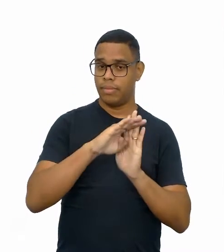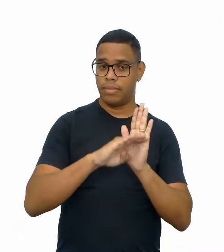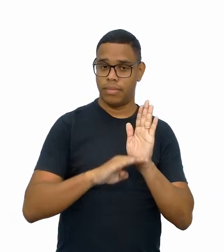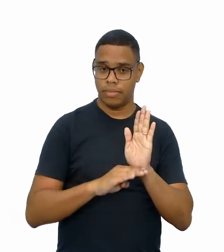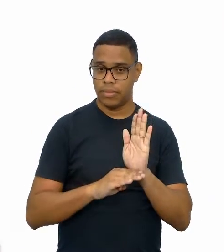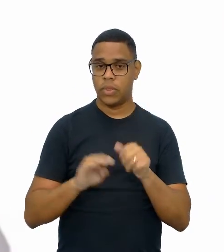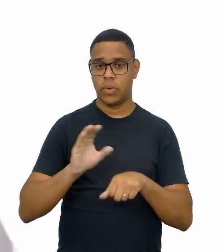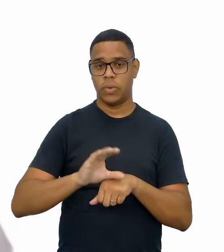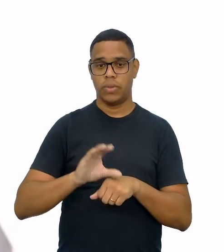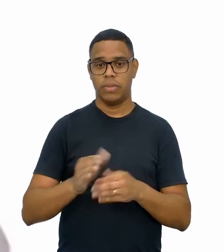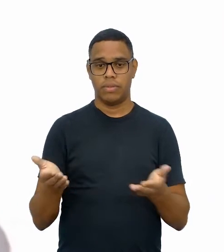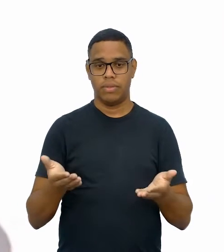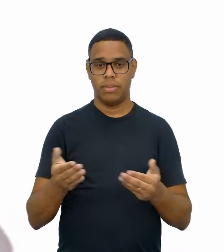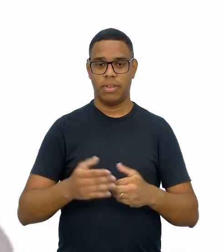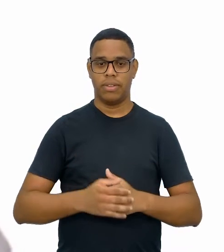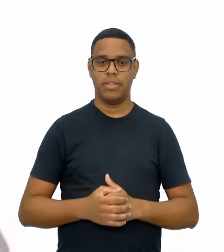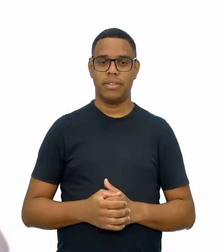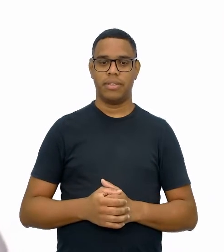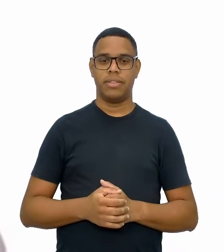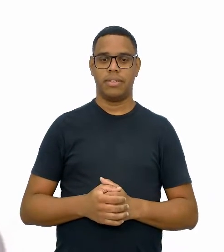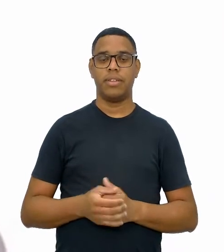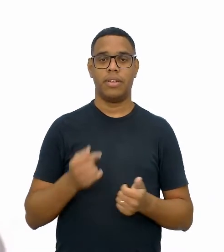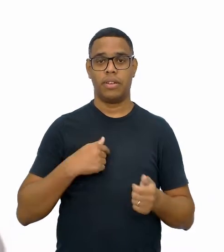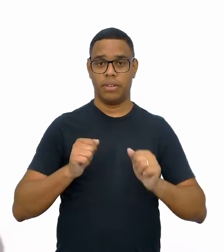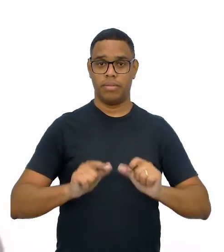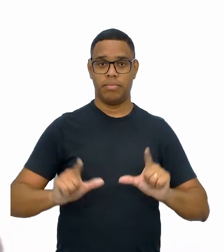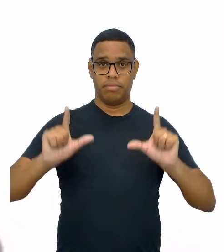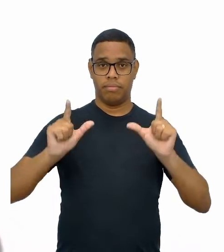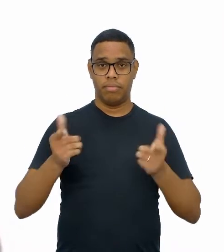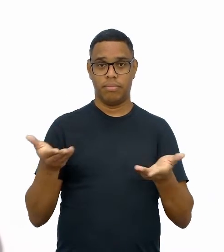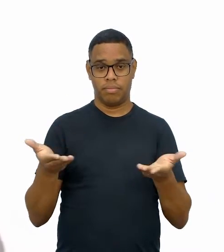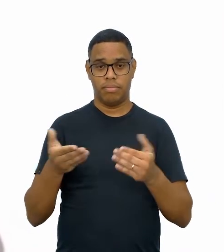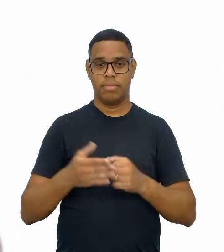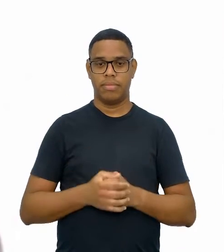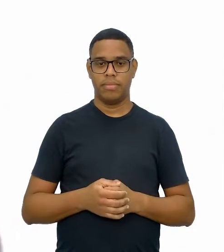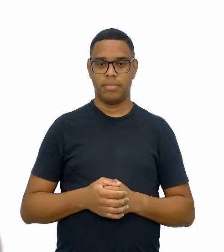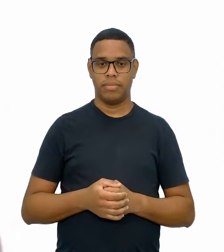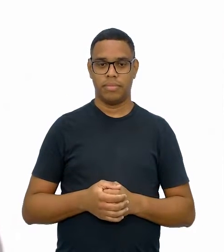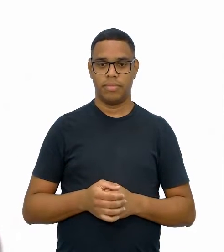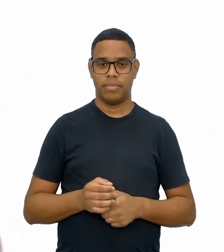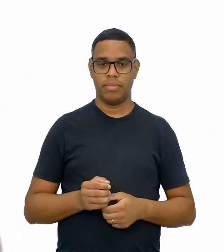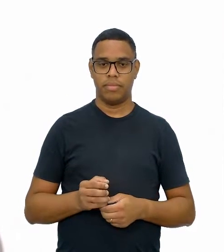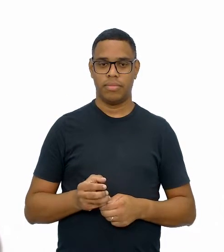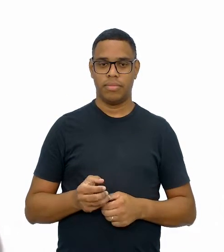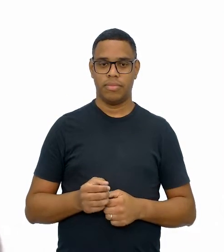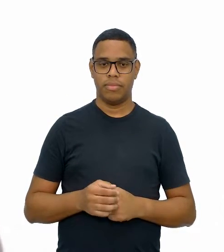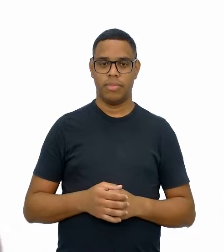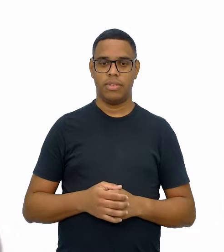na formação de hoje. Vamos lá? Quero compartilhar com vocês